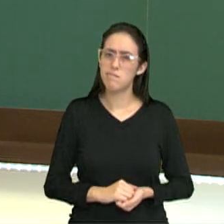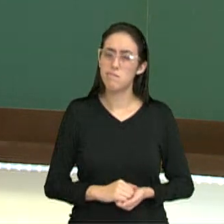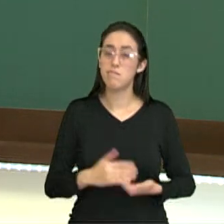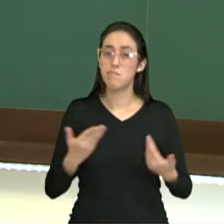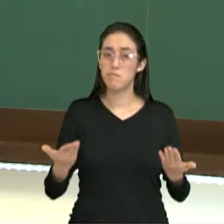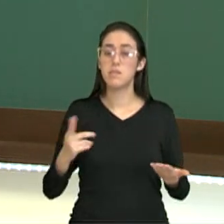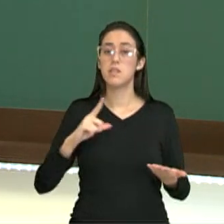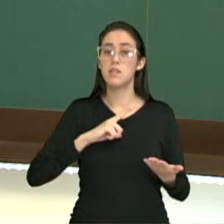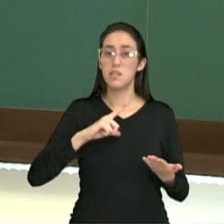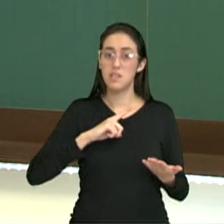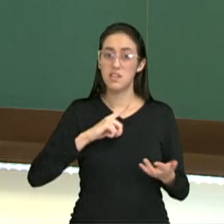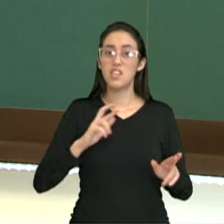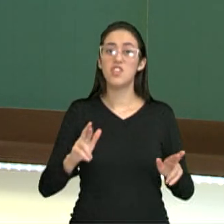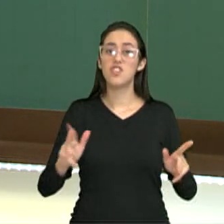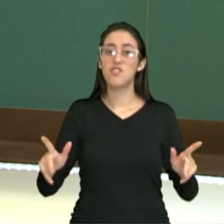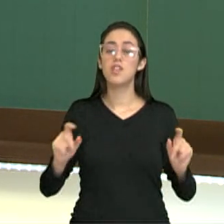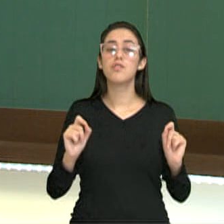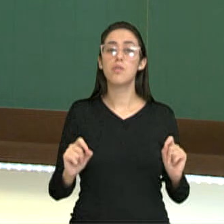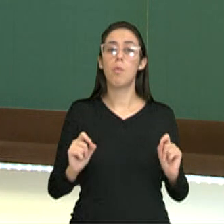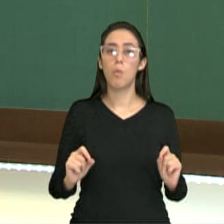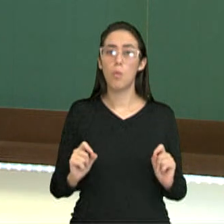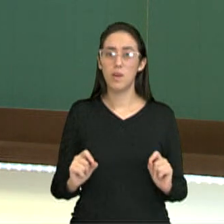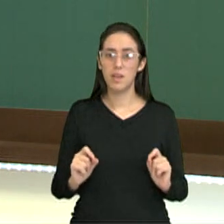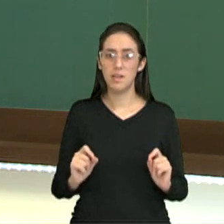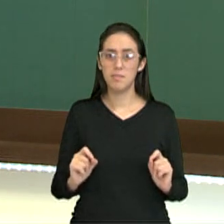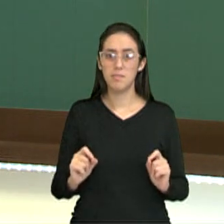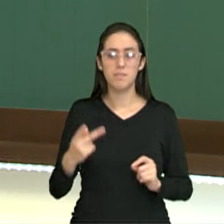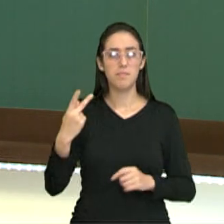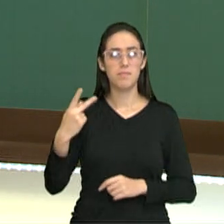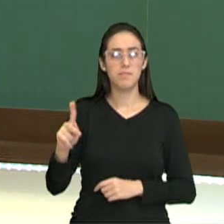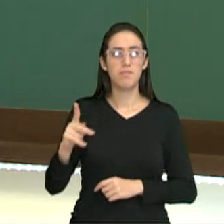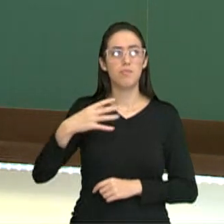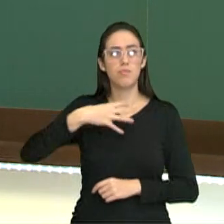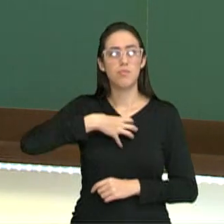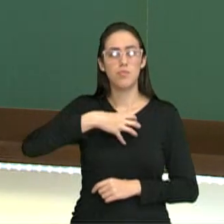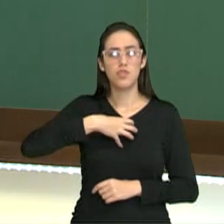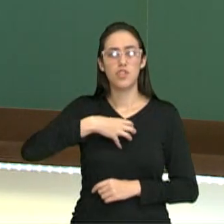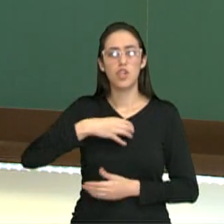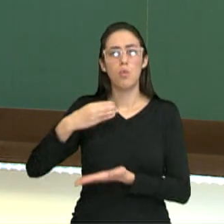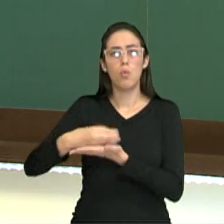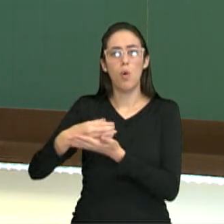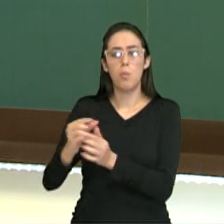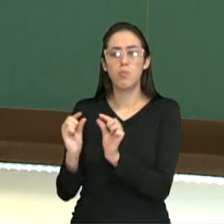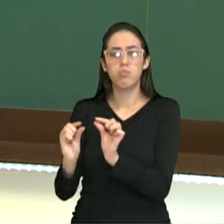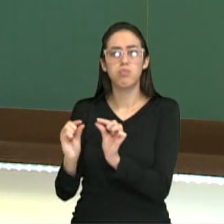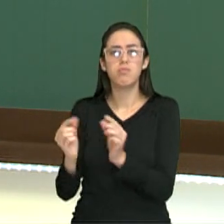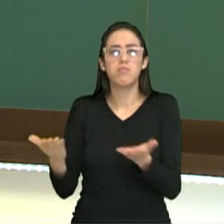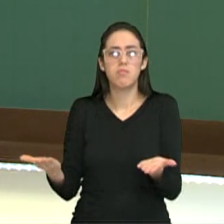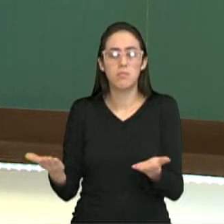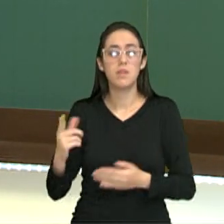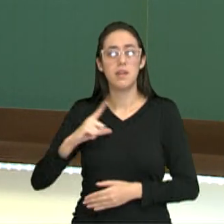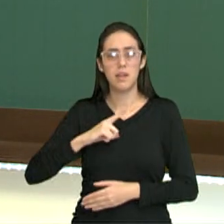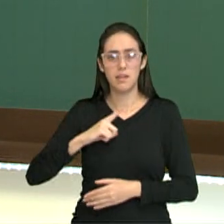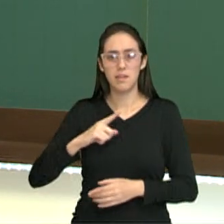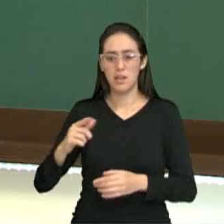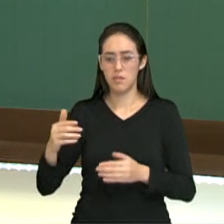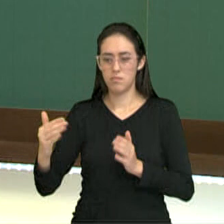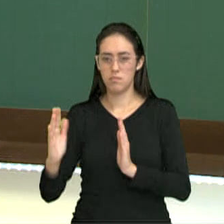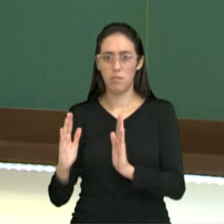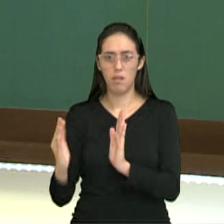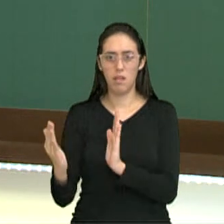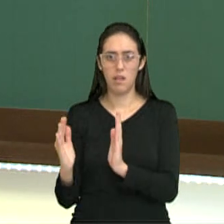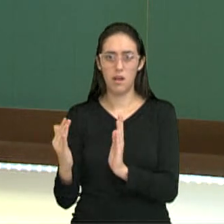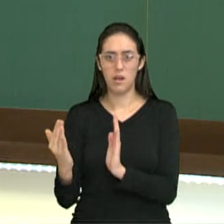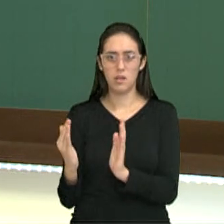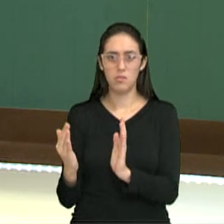estar exatamente na espessura do copinho aqui. Nós temos a espessura dos lados do copinho